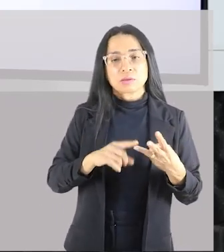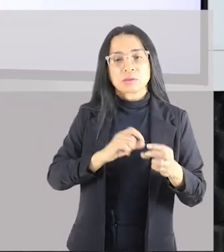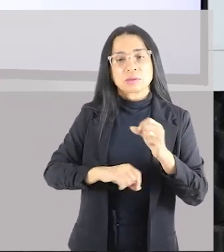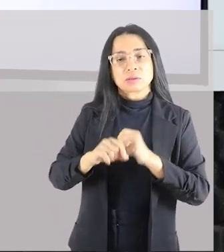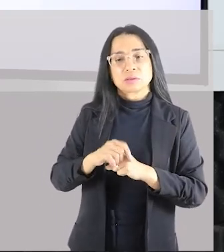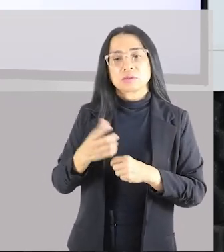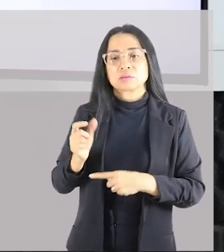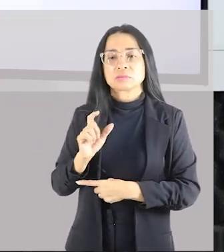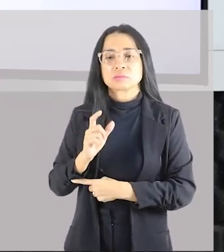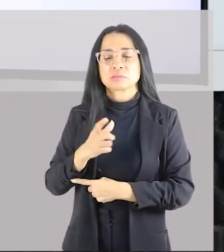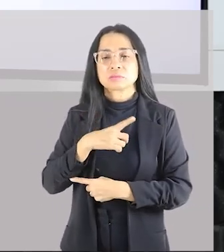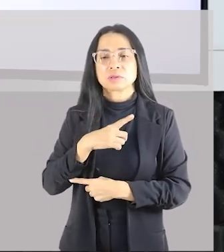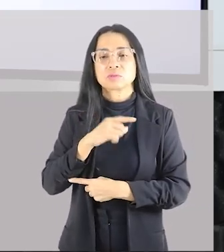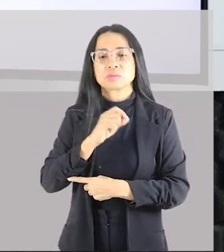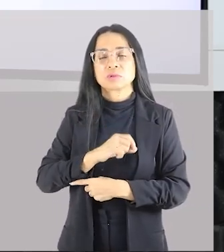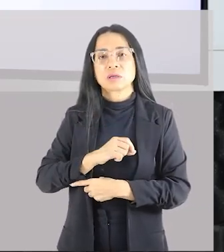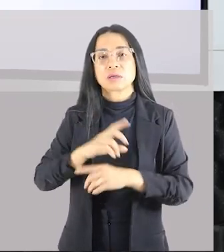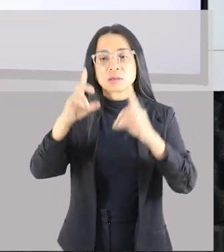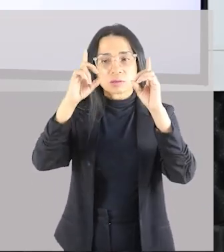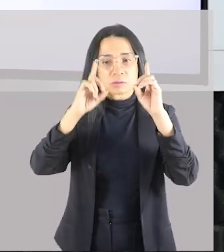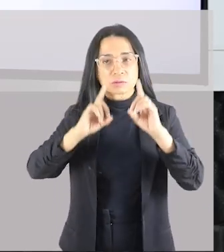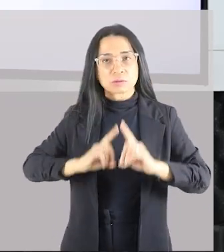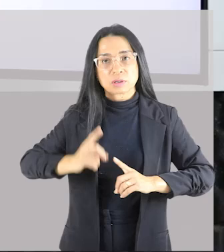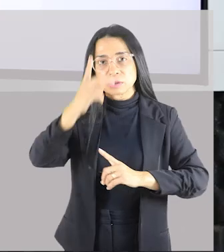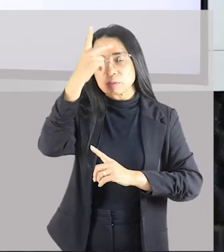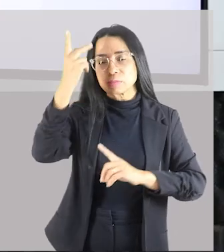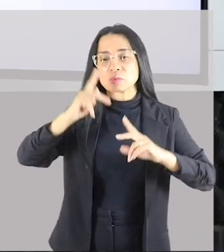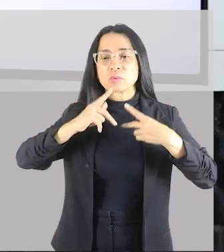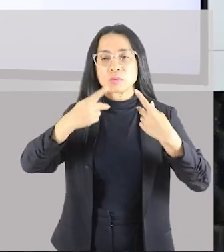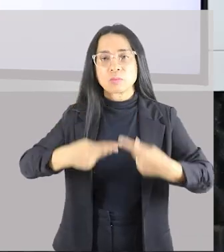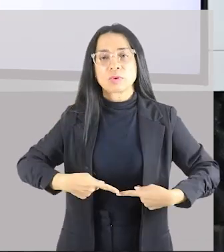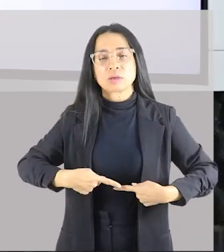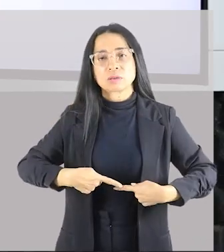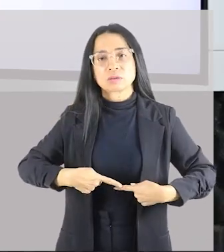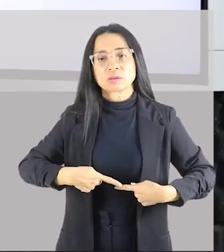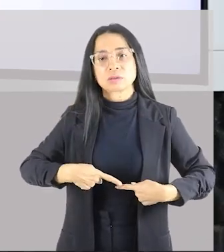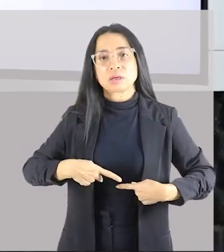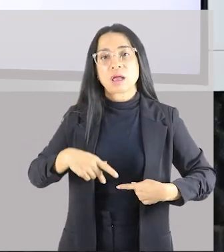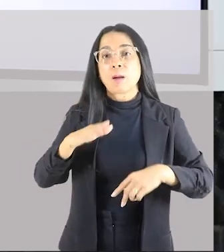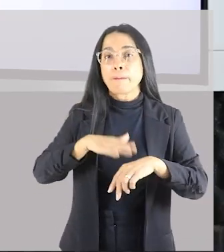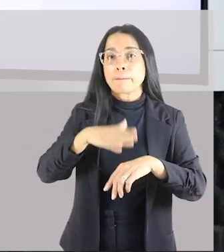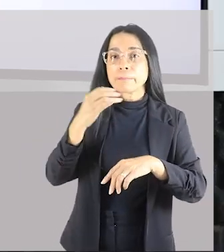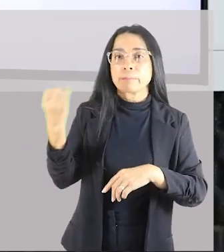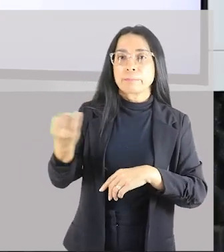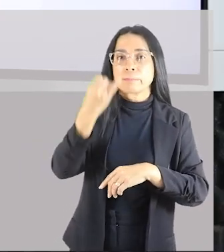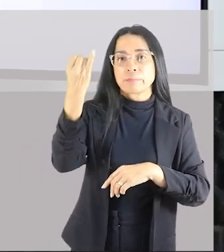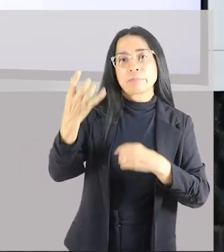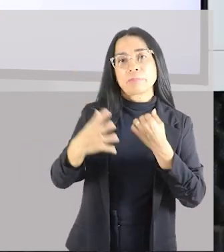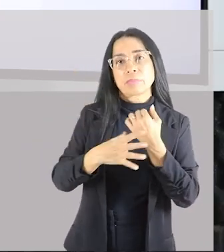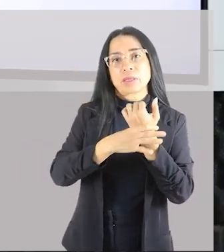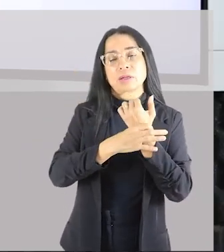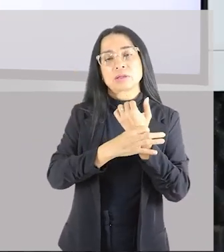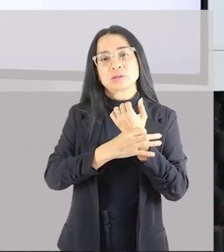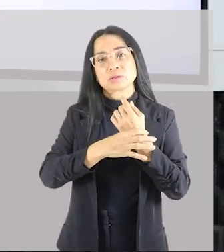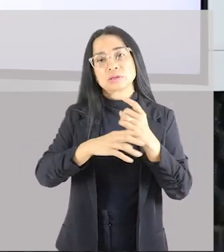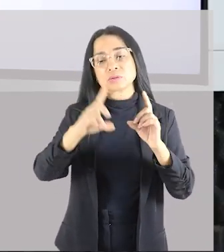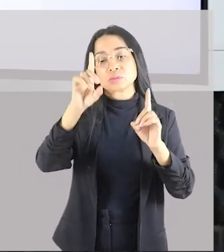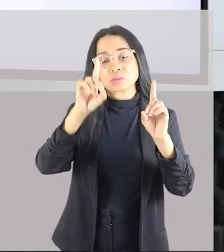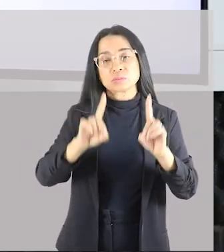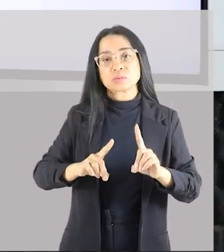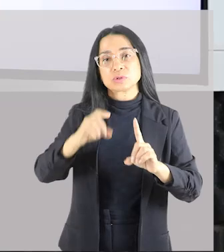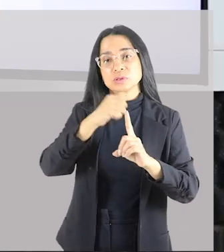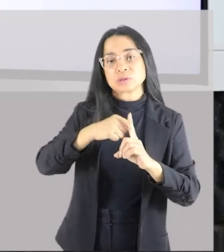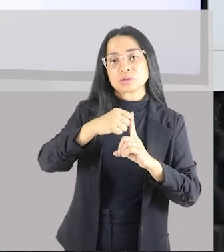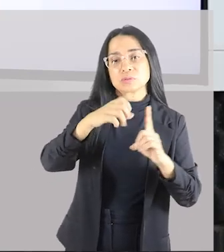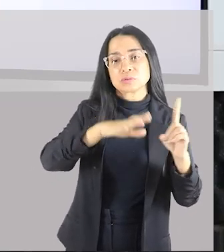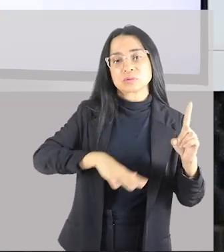pessoa humana, que é o fundamento mais importante para a garantia dos nossos direitos sociais. Se todos os outros fundamentos